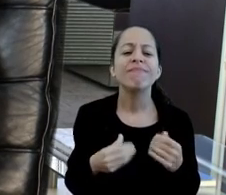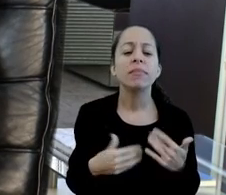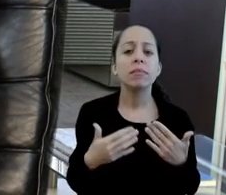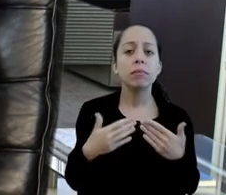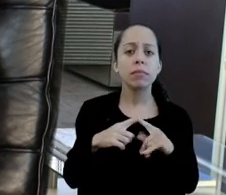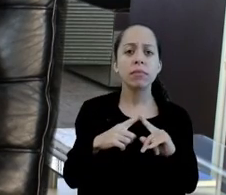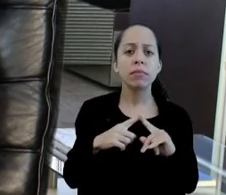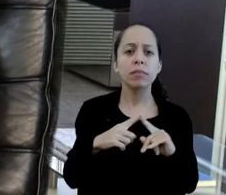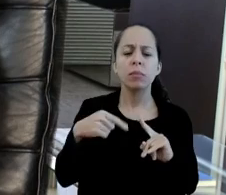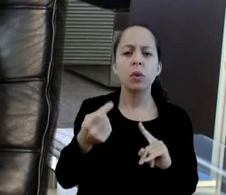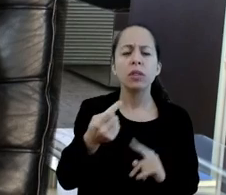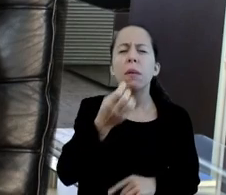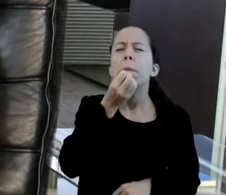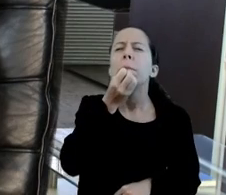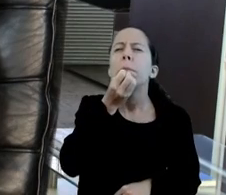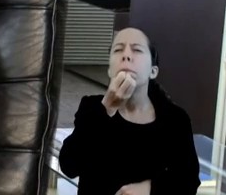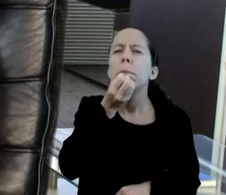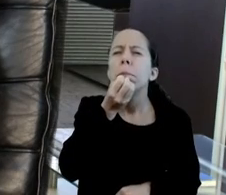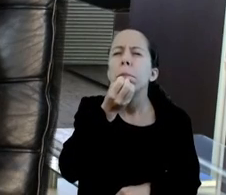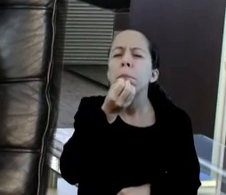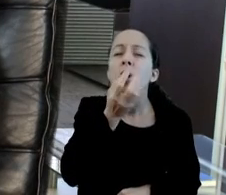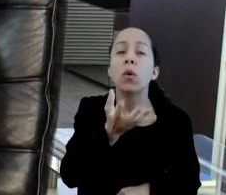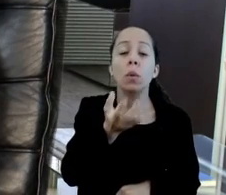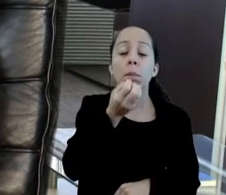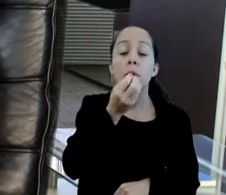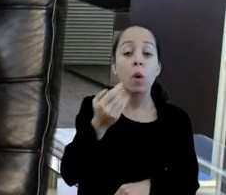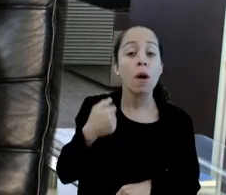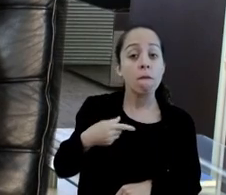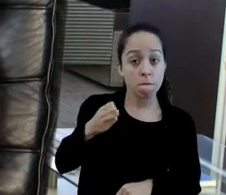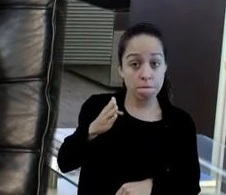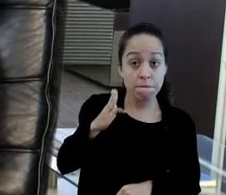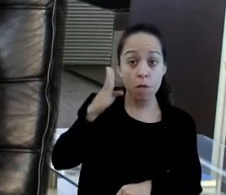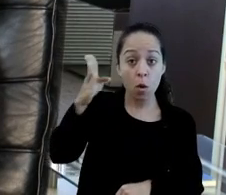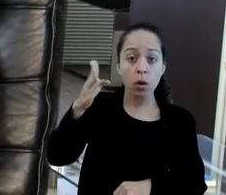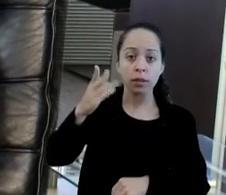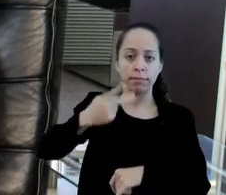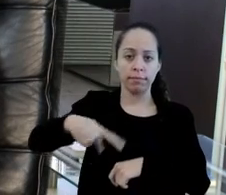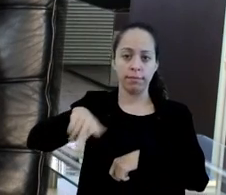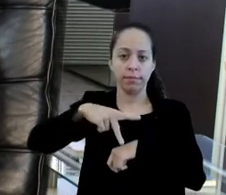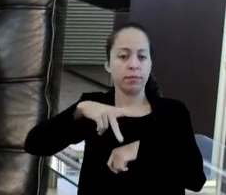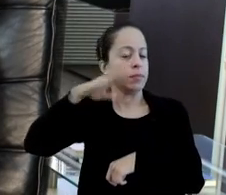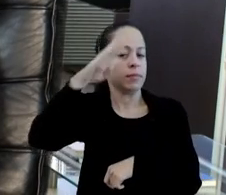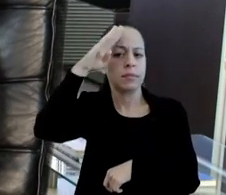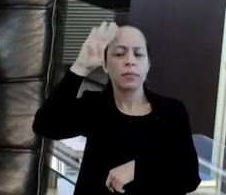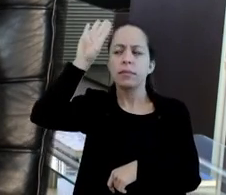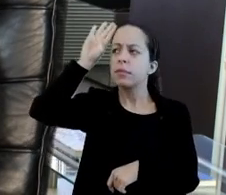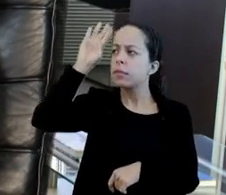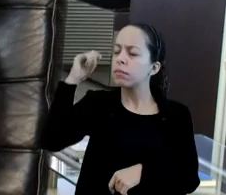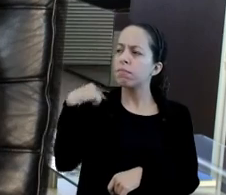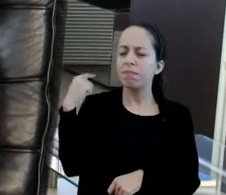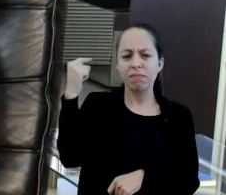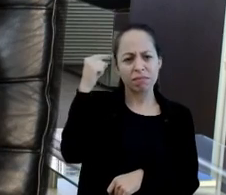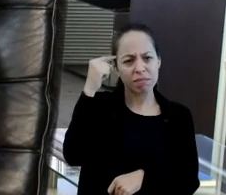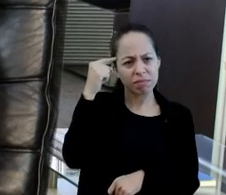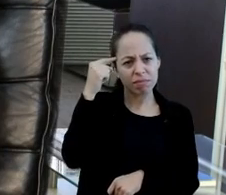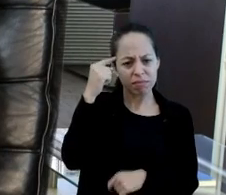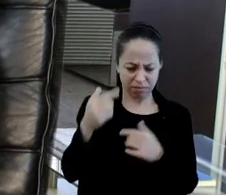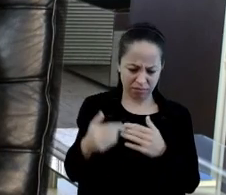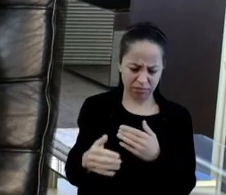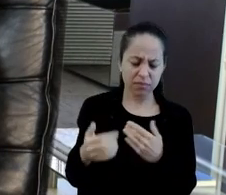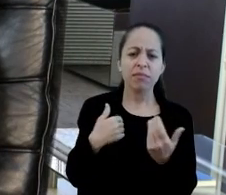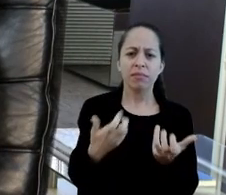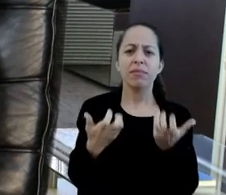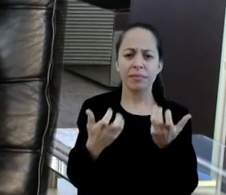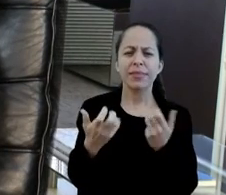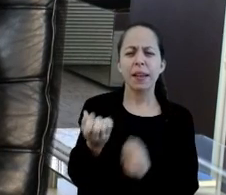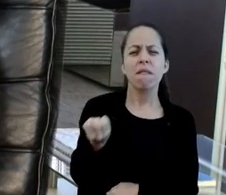boa, 2001. Fui em Cuba e pensei, meu Deus, daqui para frente eu quero viajar. Só que